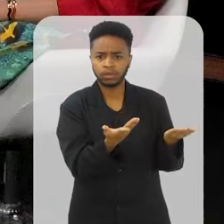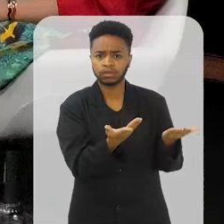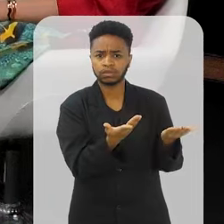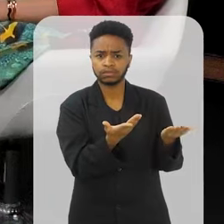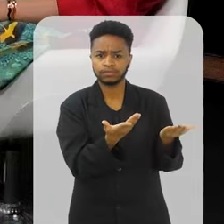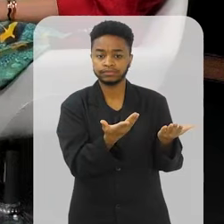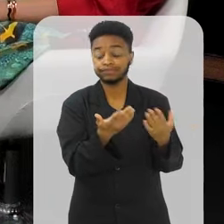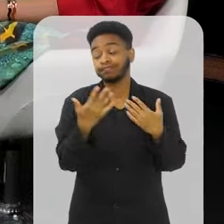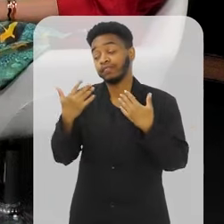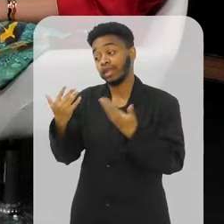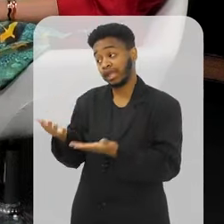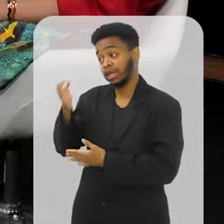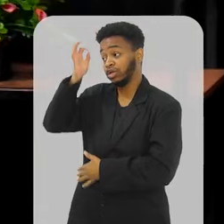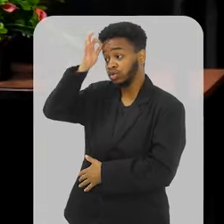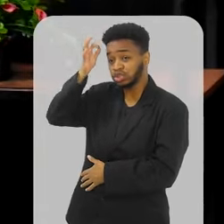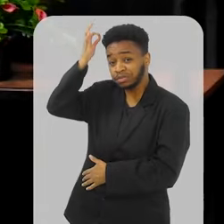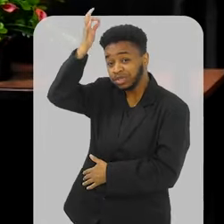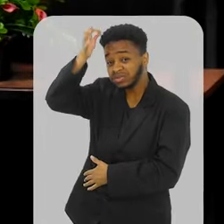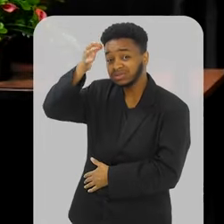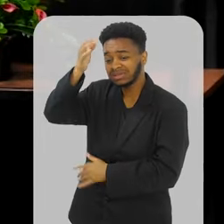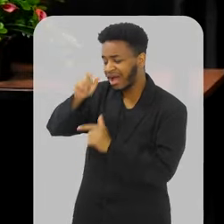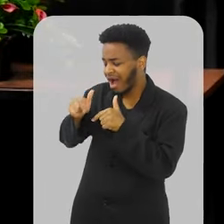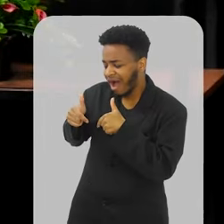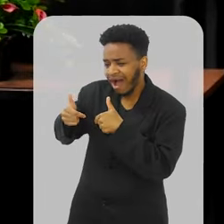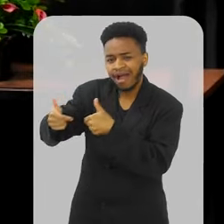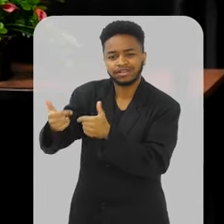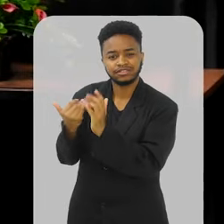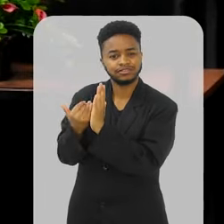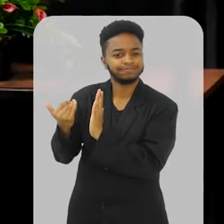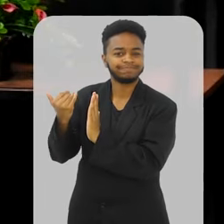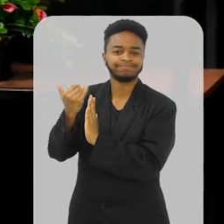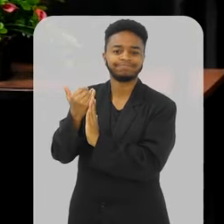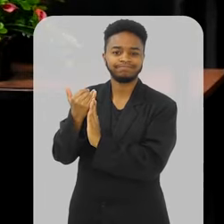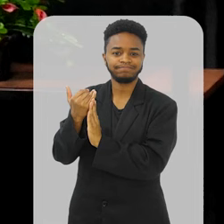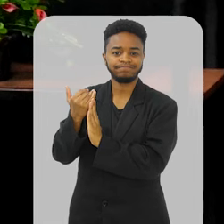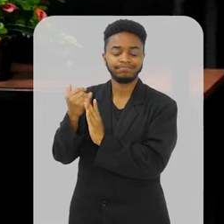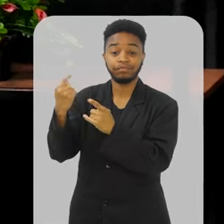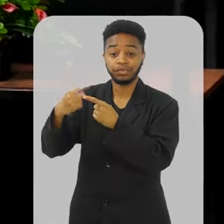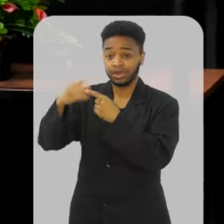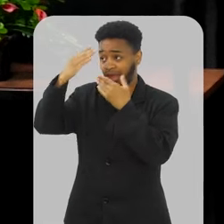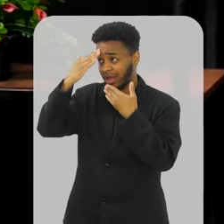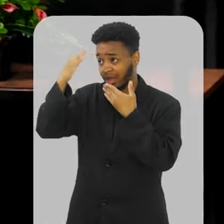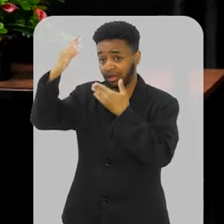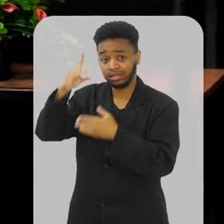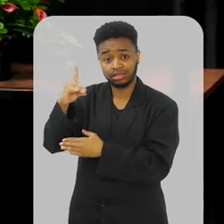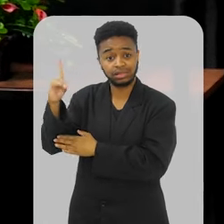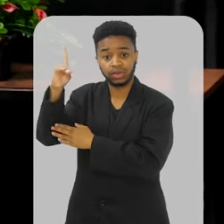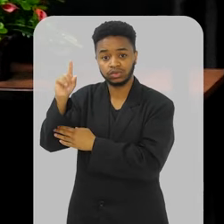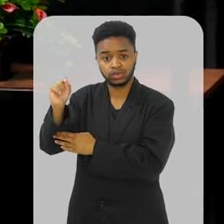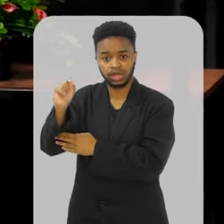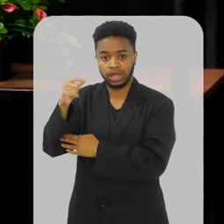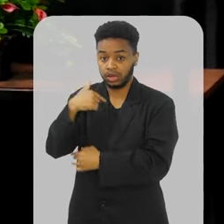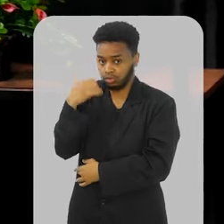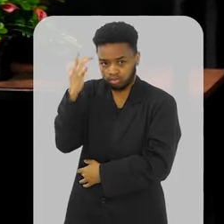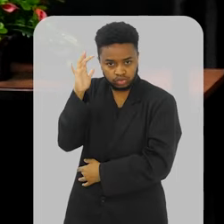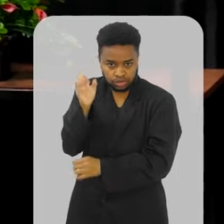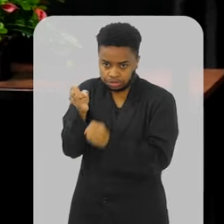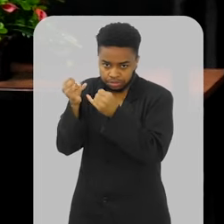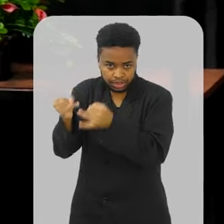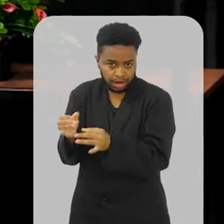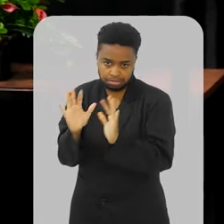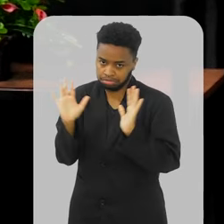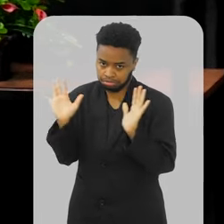Luzia o espírito santo de Deus ele ele age muito e e graças ao bom Deus eu não sei